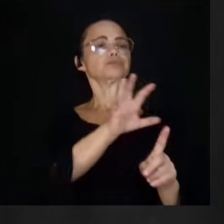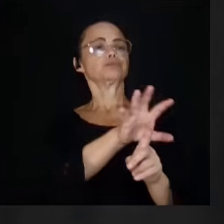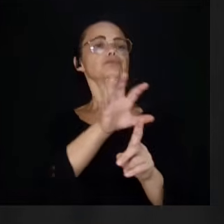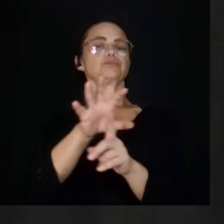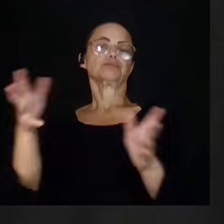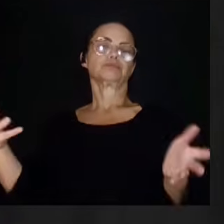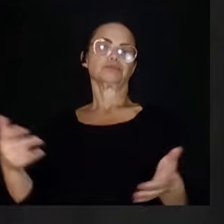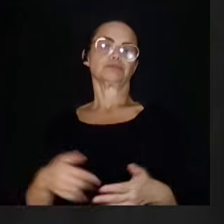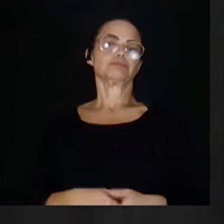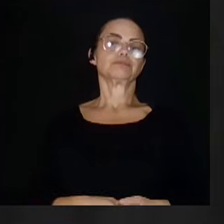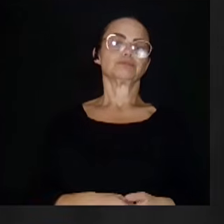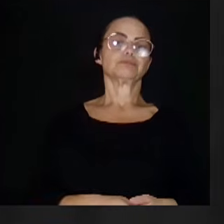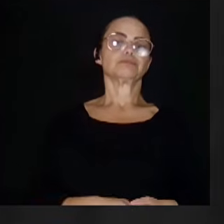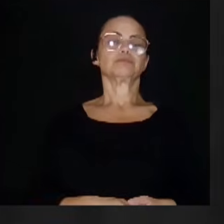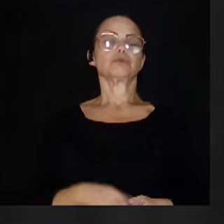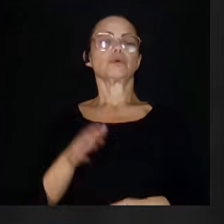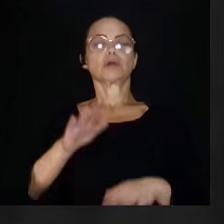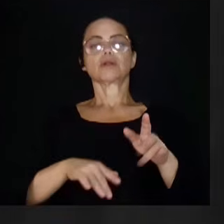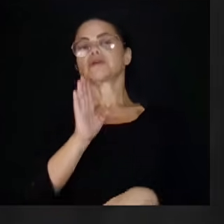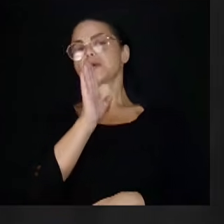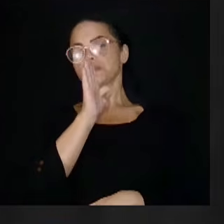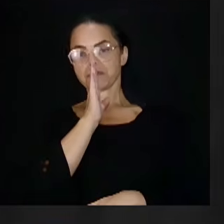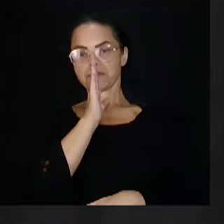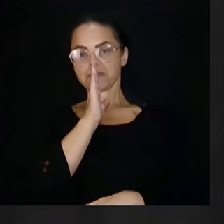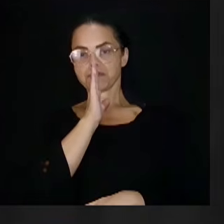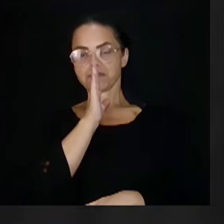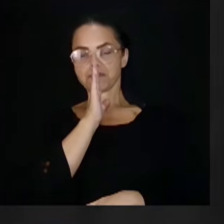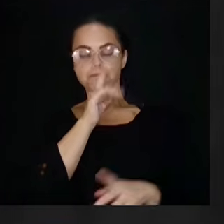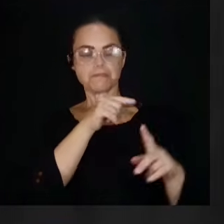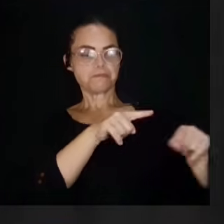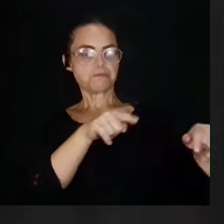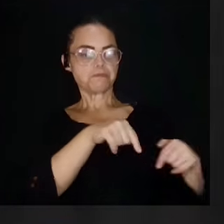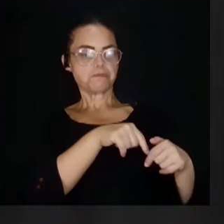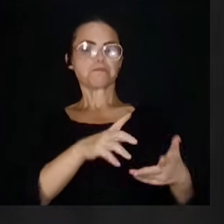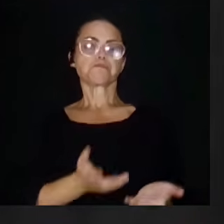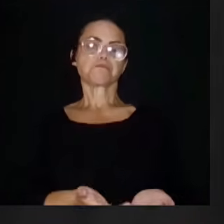lá quietinho, no seu canto, né? Sem